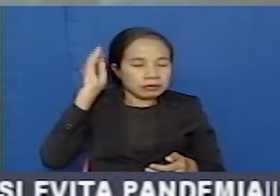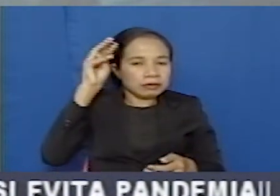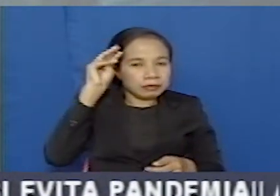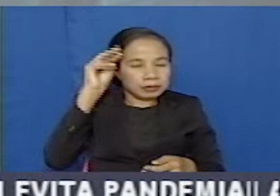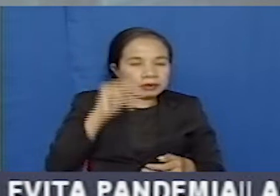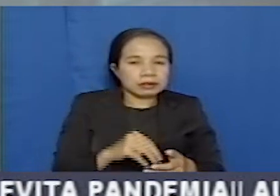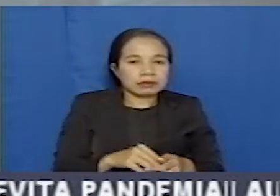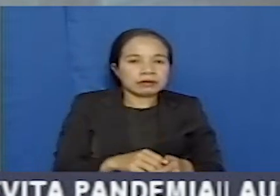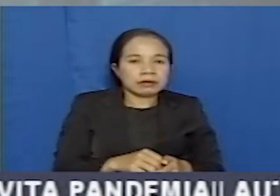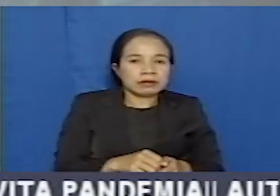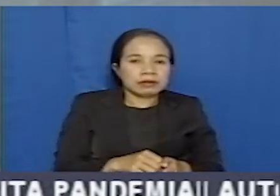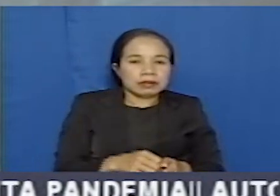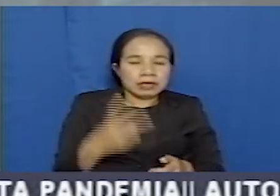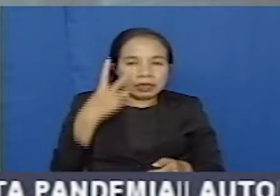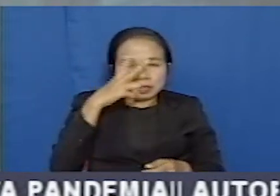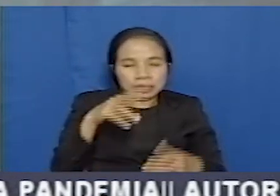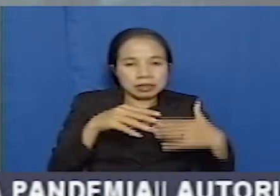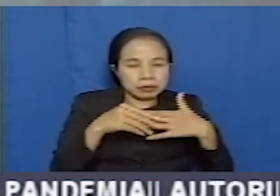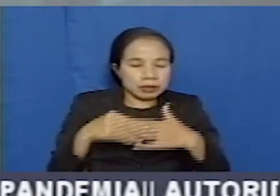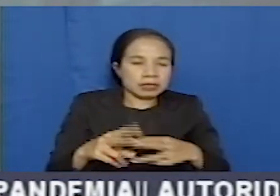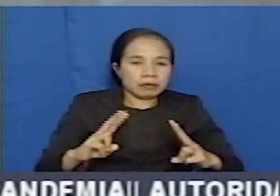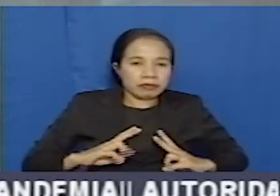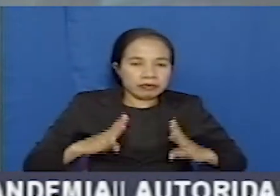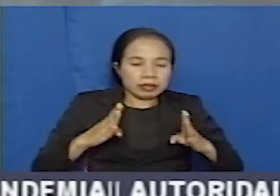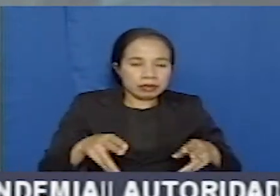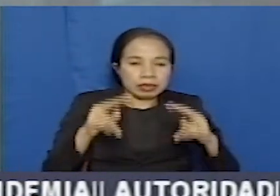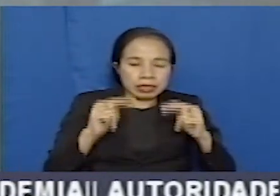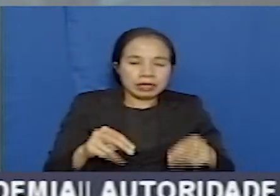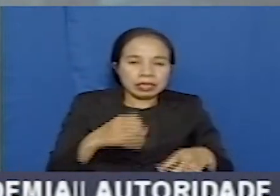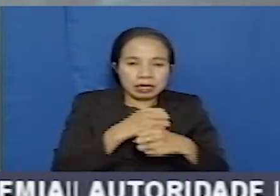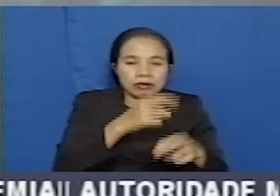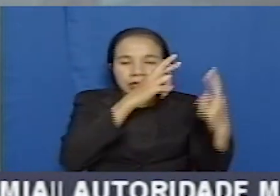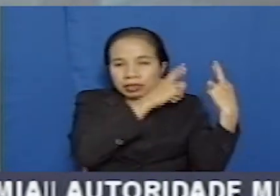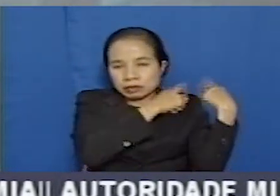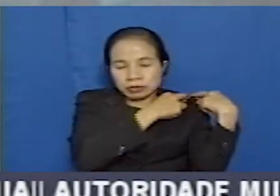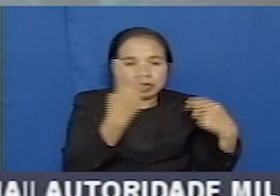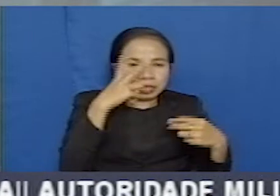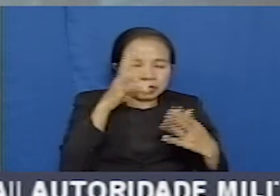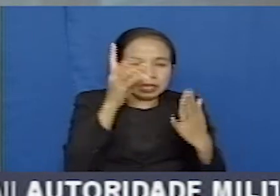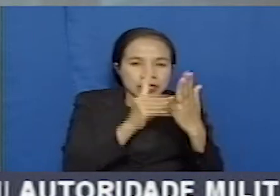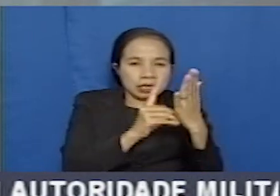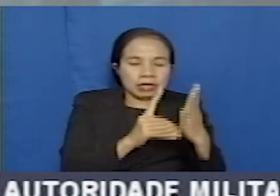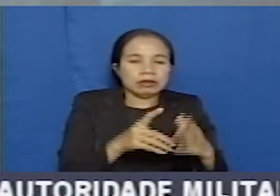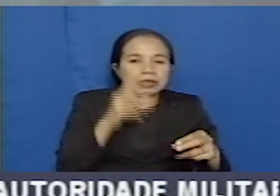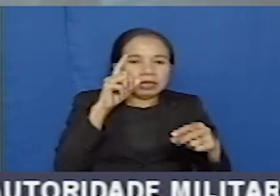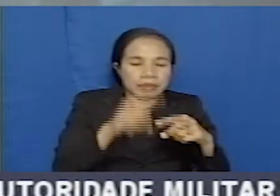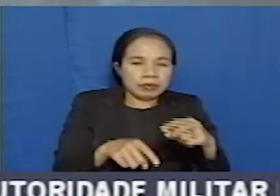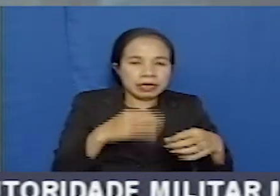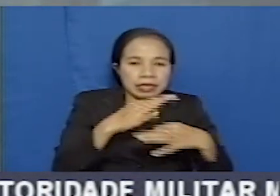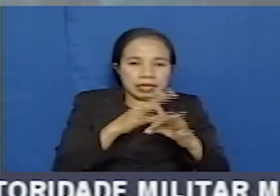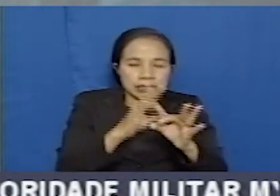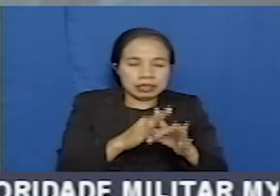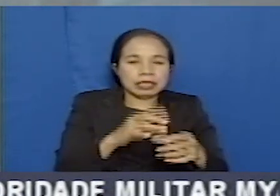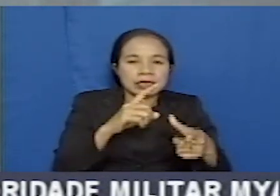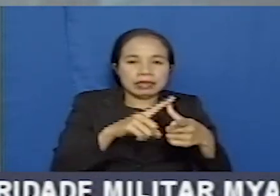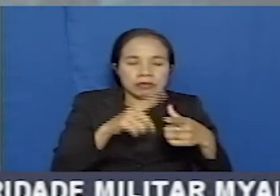nebe maga tutela de assuntos veteranos, tem que rolar uma responsabilidade de verificação de dados nela, velho, a dia para depois